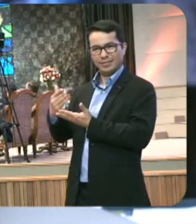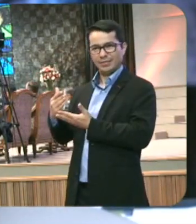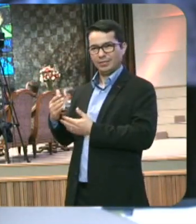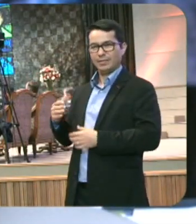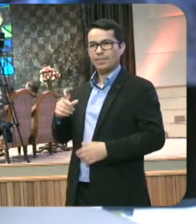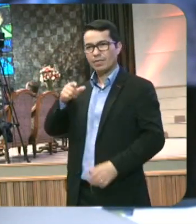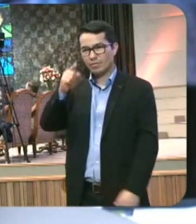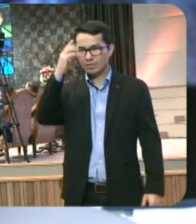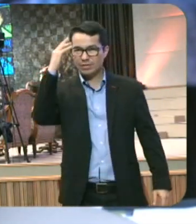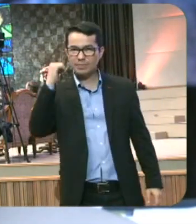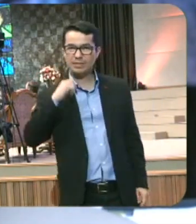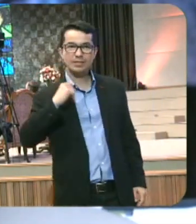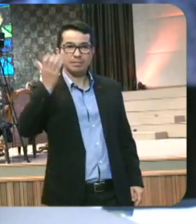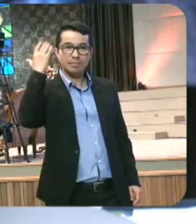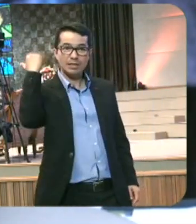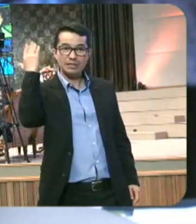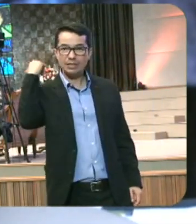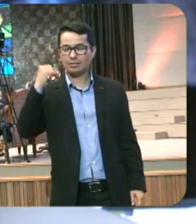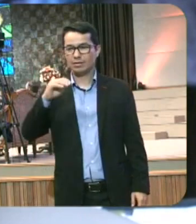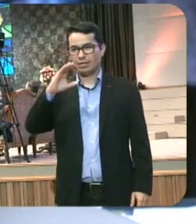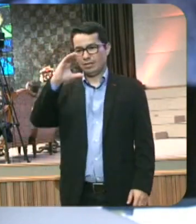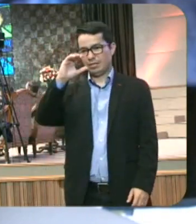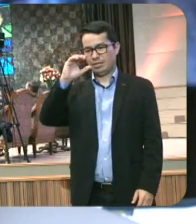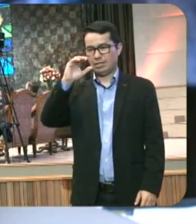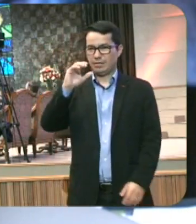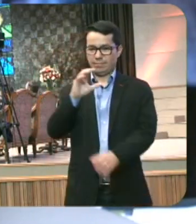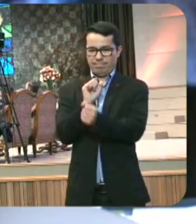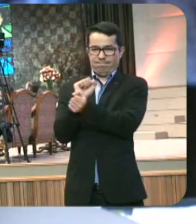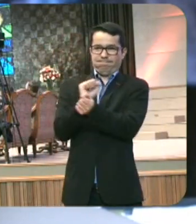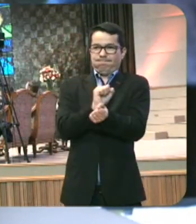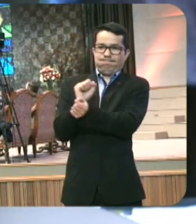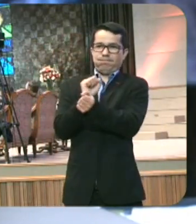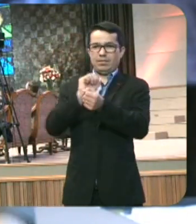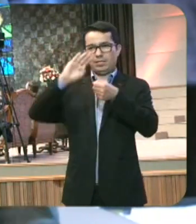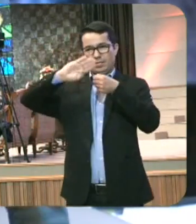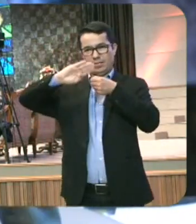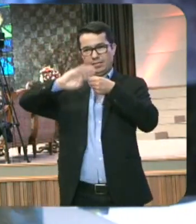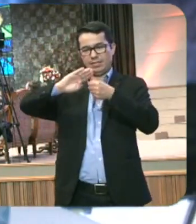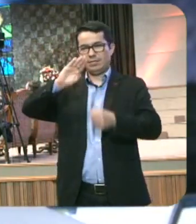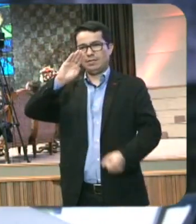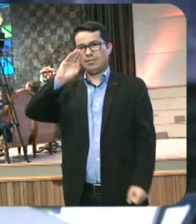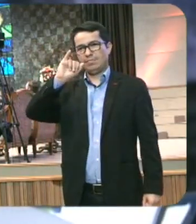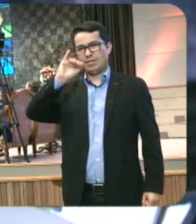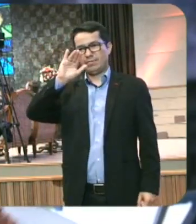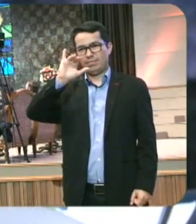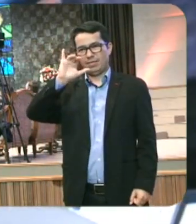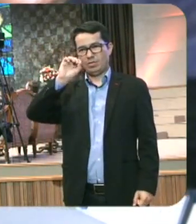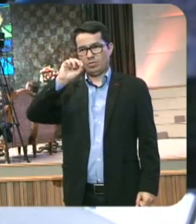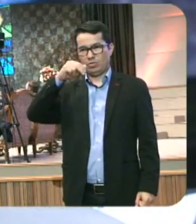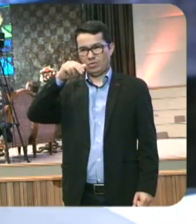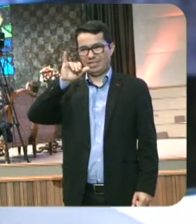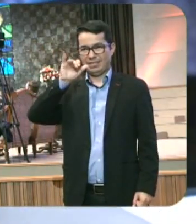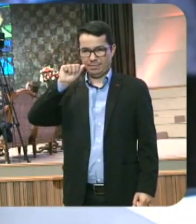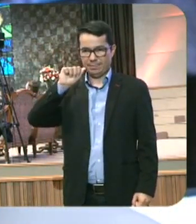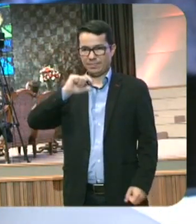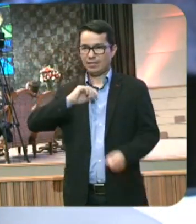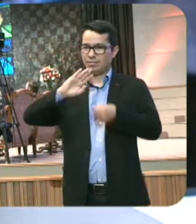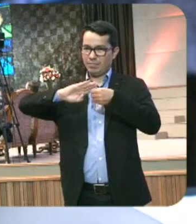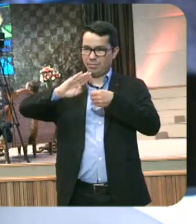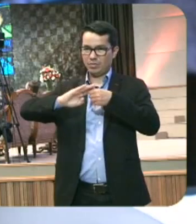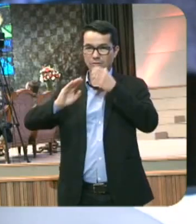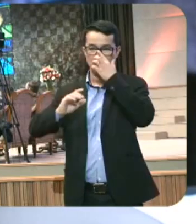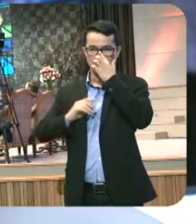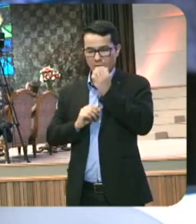do cativeiro babilônico, eles são expulsos junto com os judeus, e na volta